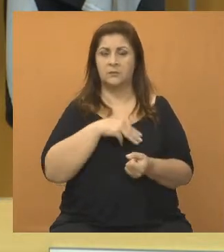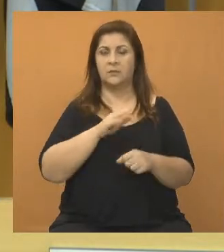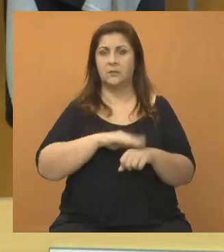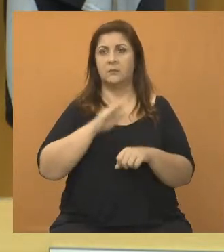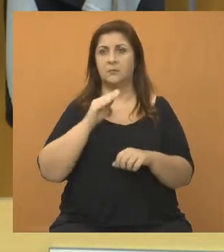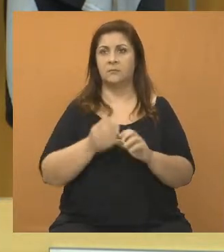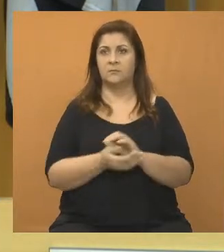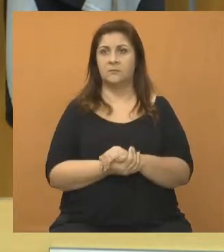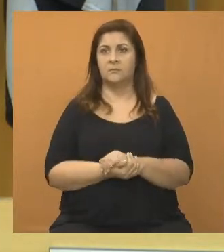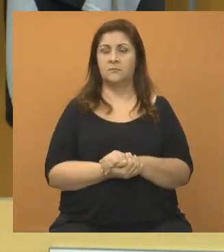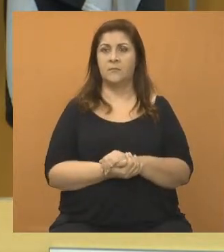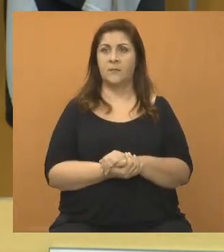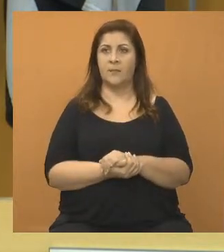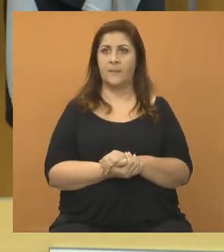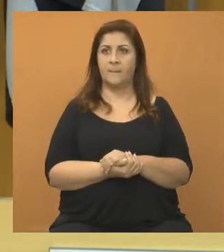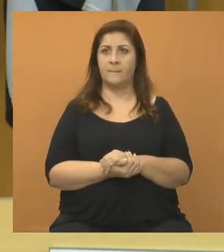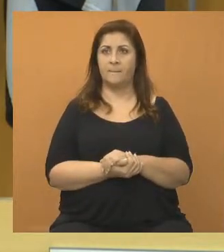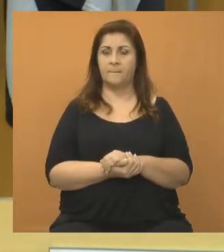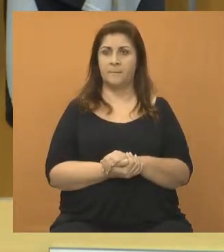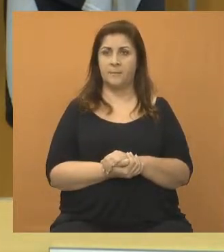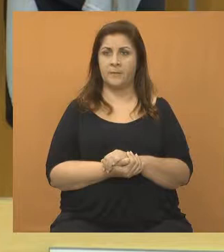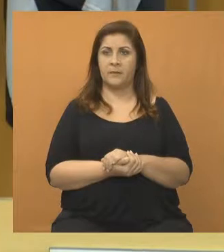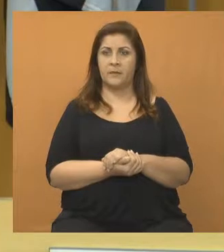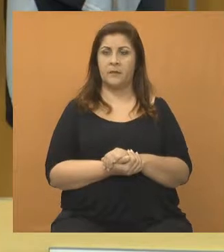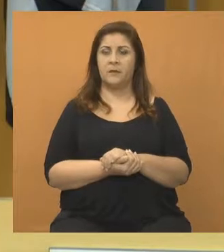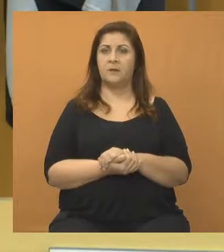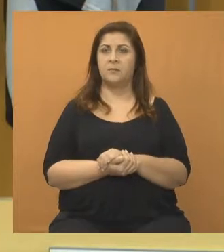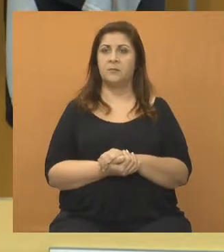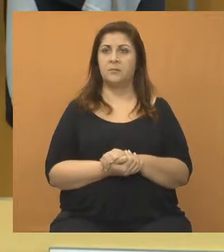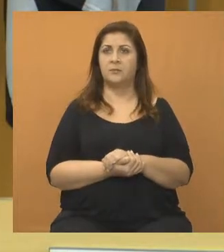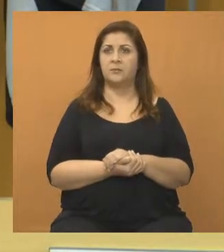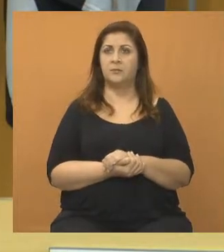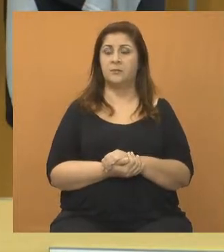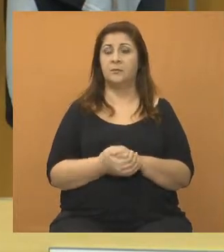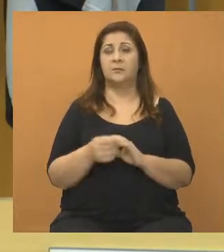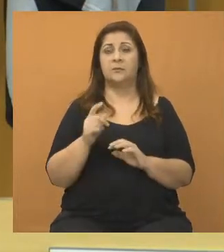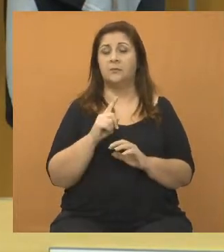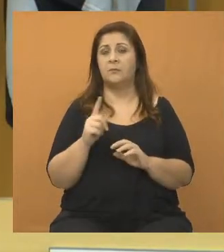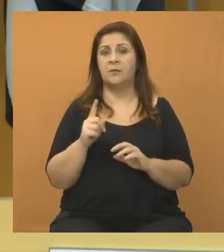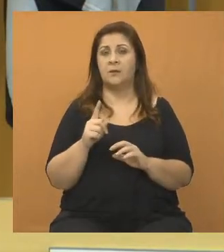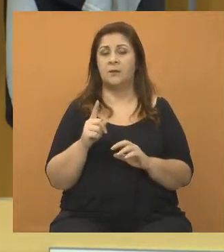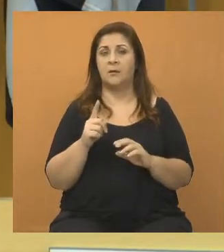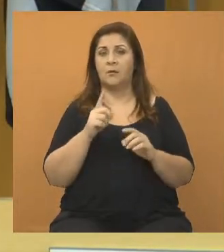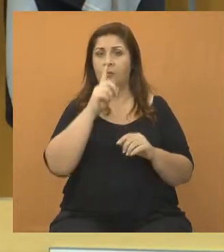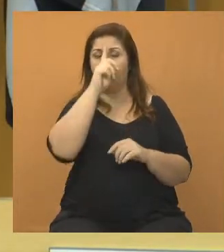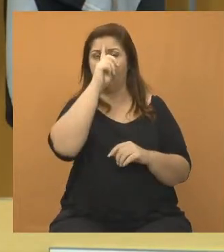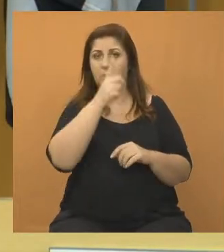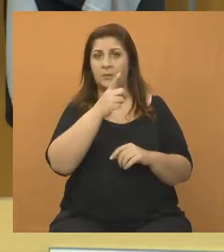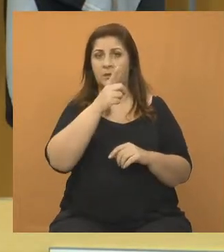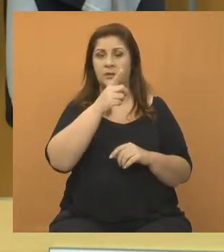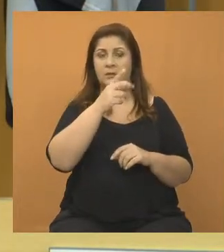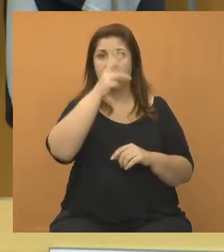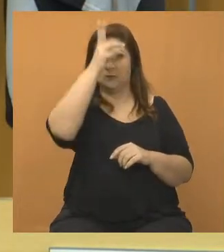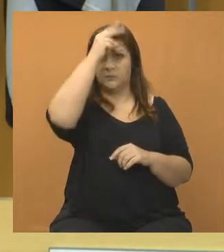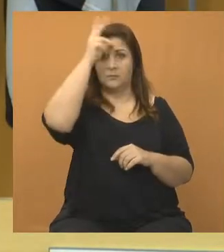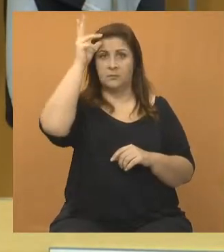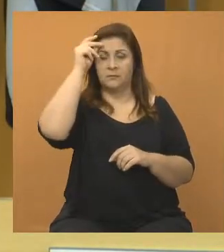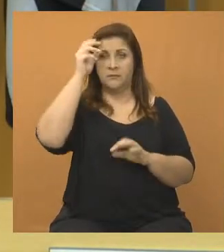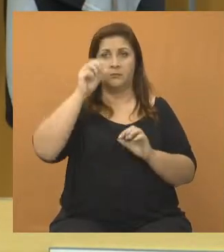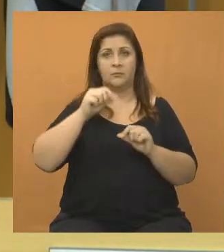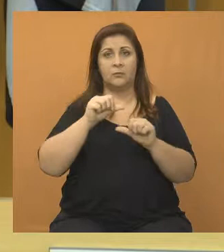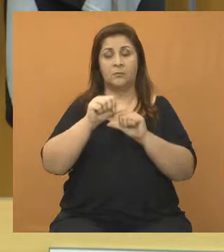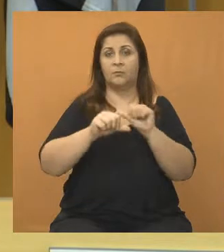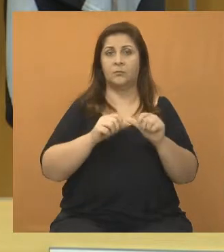isso não é uma competência do município mexer sobre a sucumbência, porque é